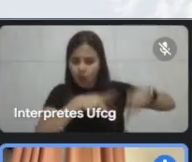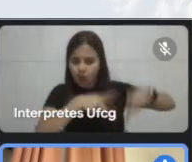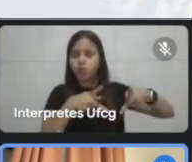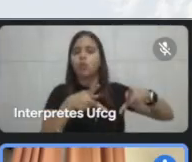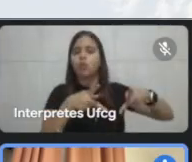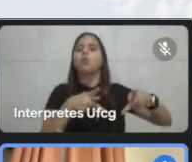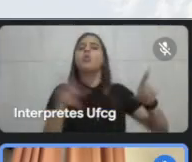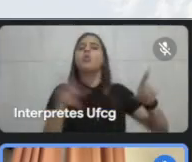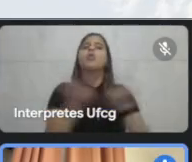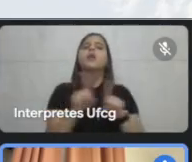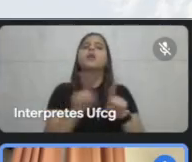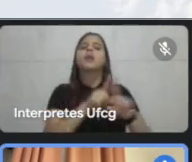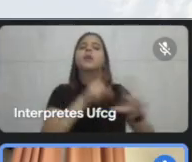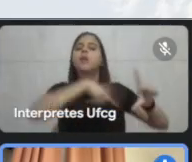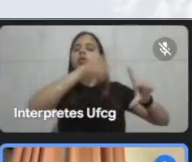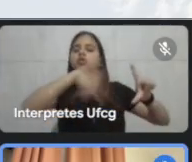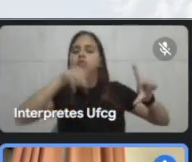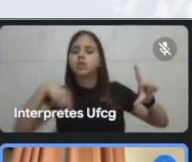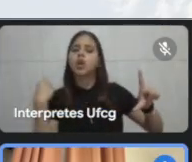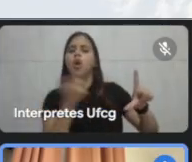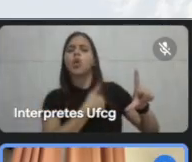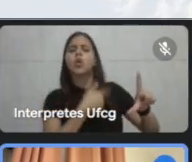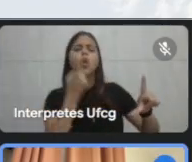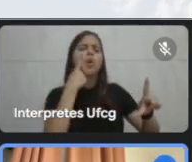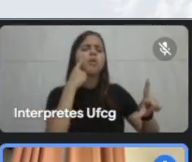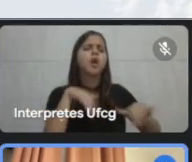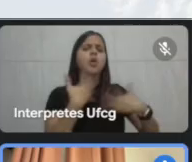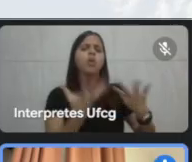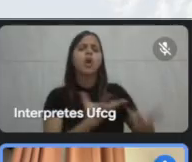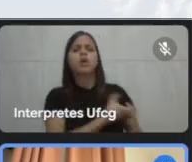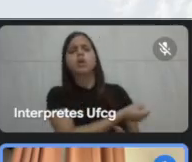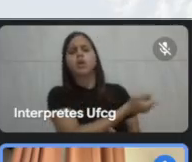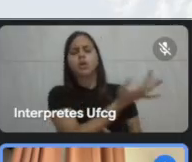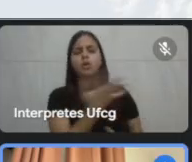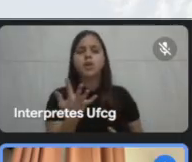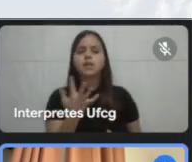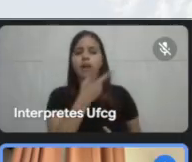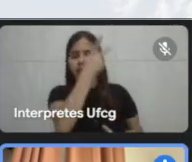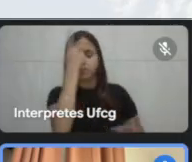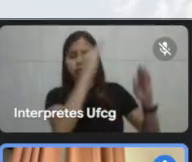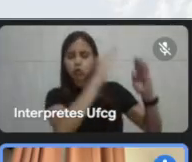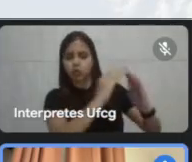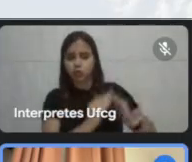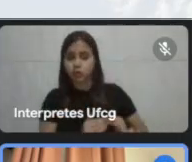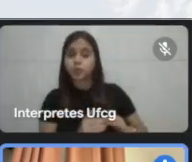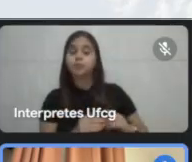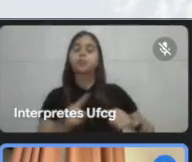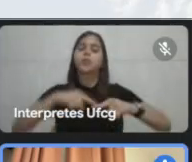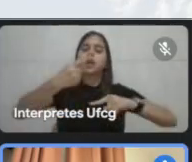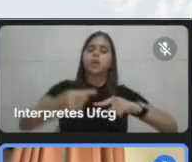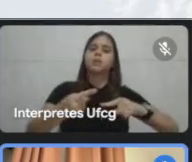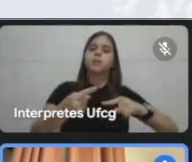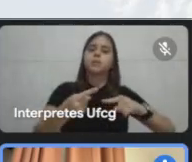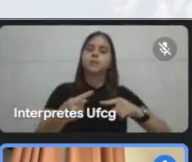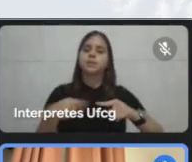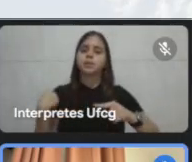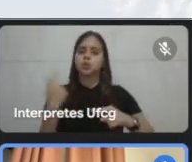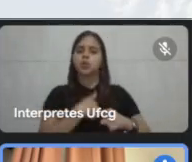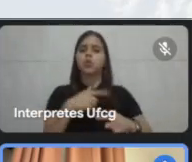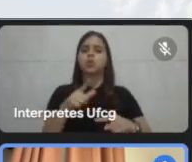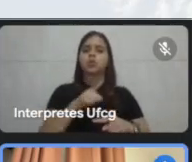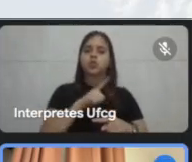com estatística zonal a gente calculou a quantidade de habitantes por pixel em cada setor censitário. Feito isso, a gente teve a média